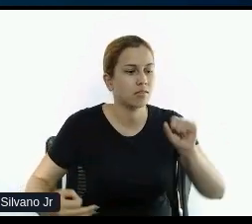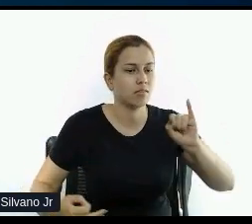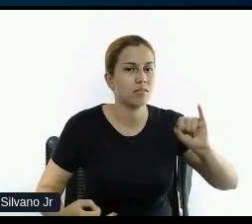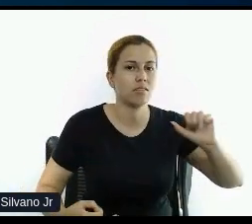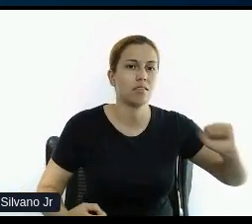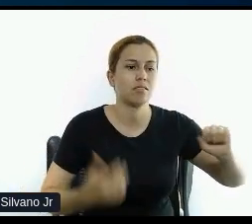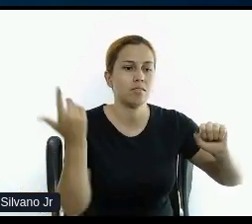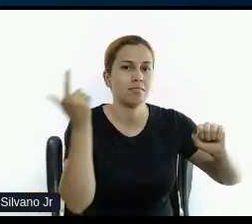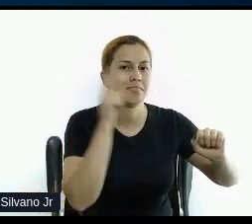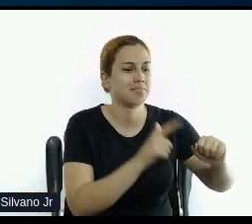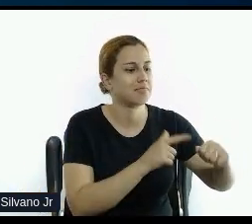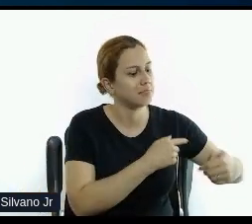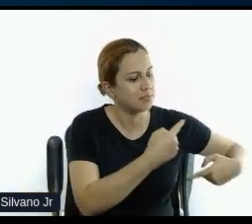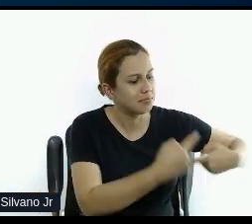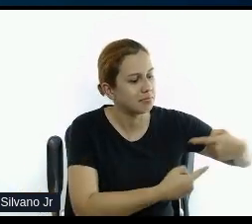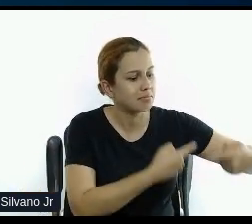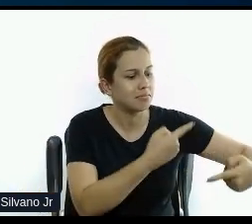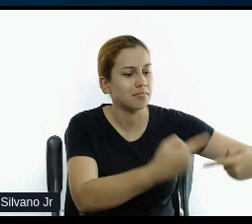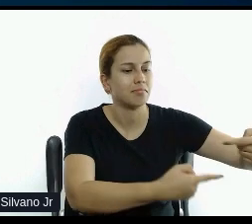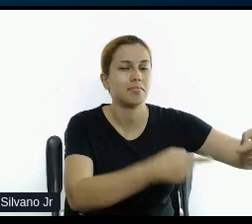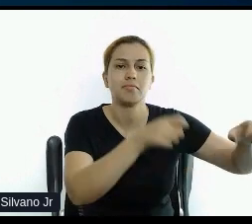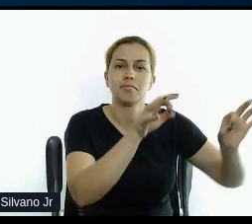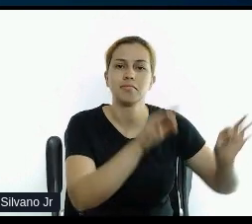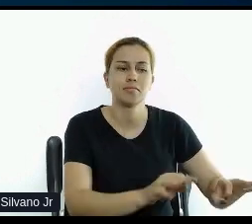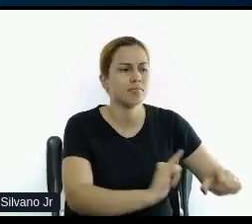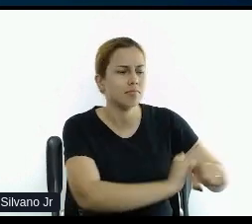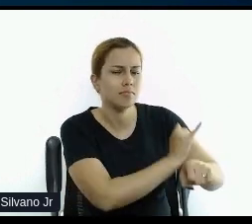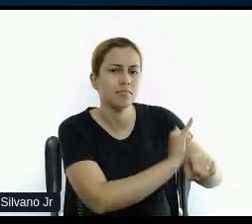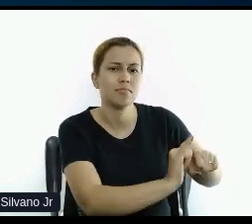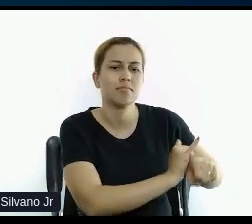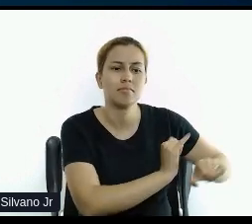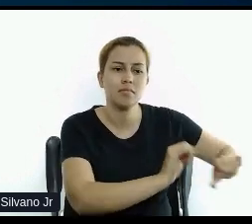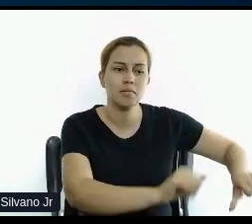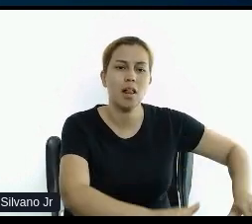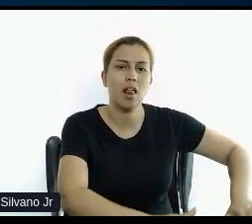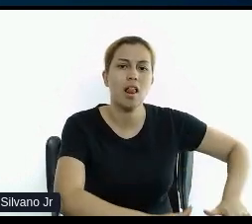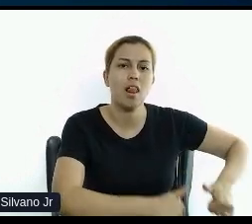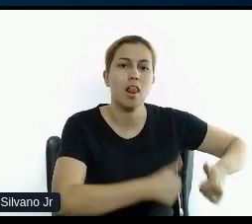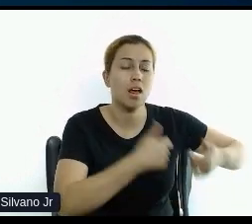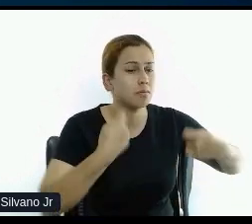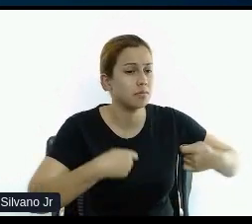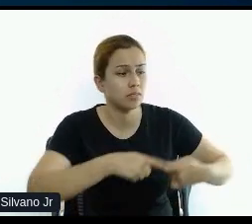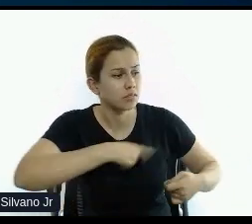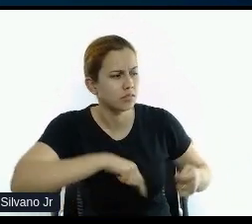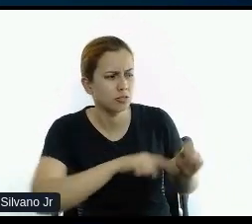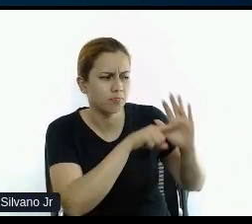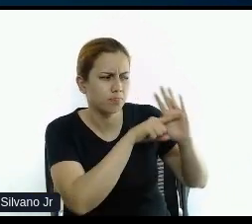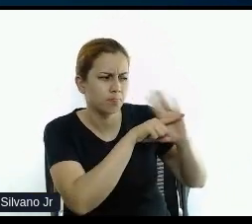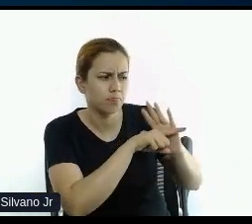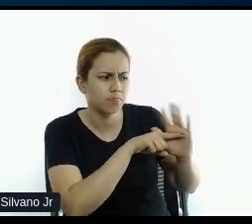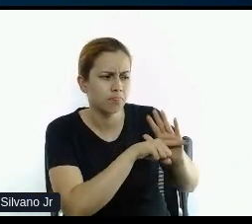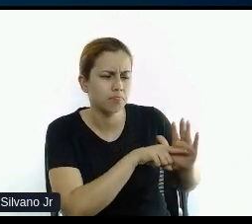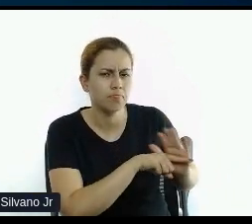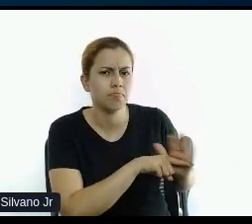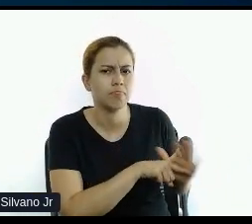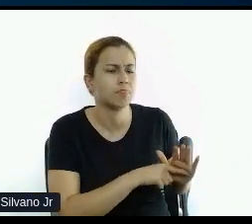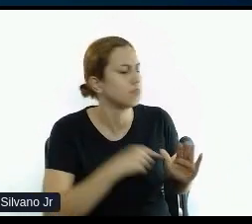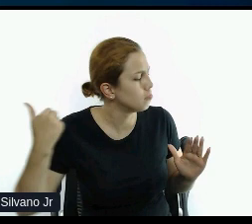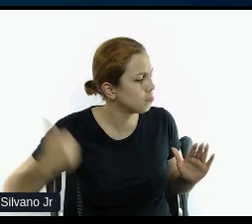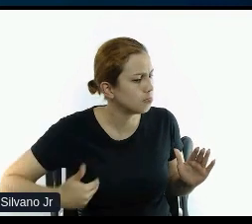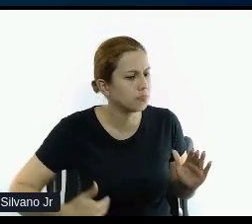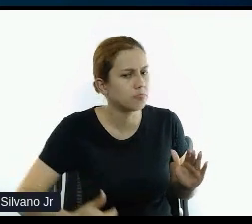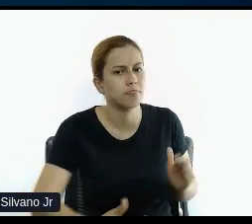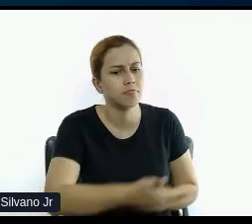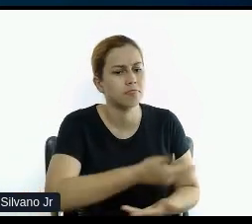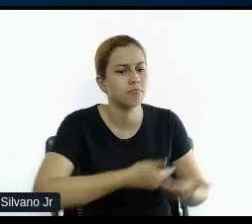cuidado e ir melhorando, ir sofisticando, ficar sempre vigilantes em relação a esses aspectos, para que cada vez a gente tenha esses modelos